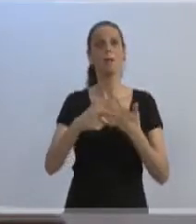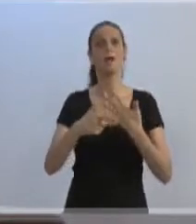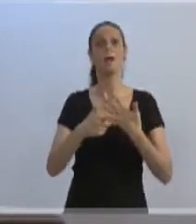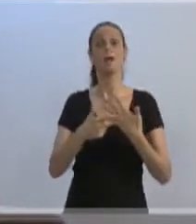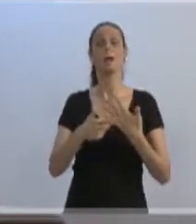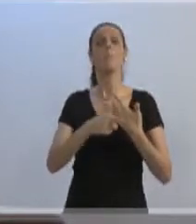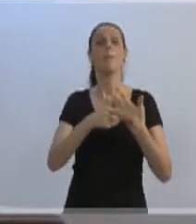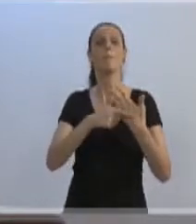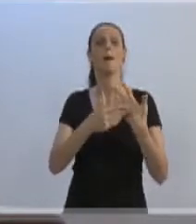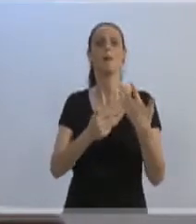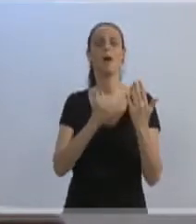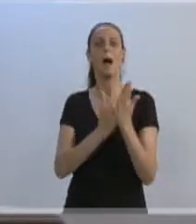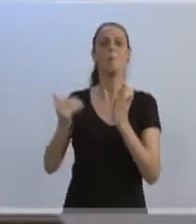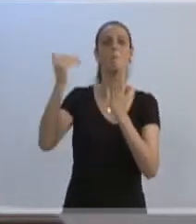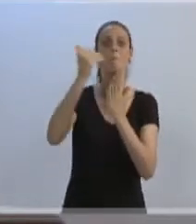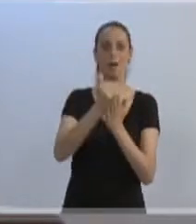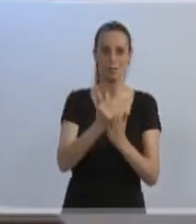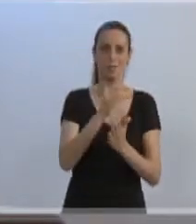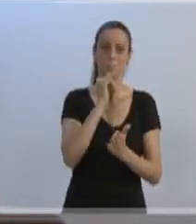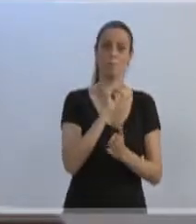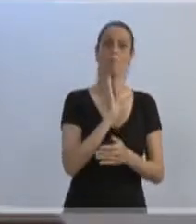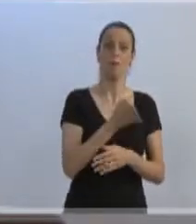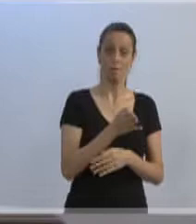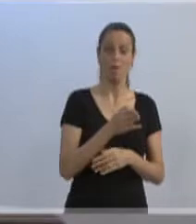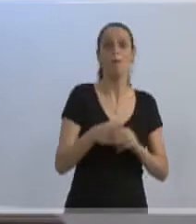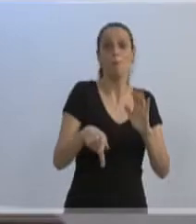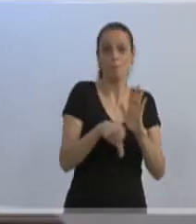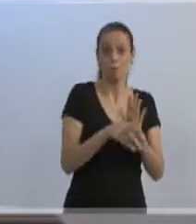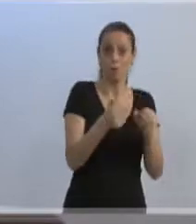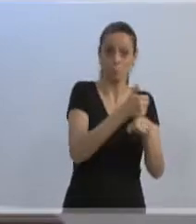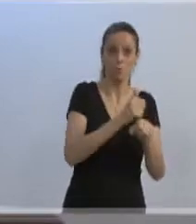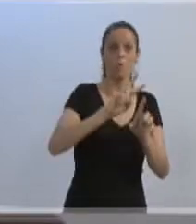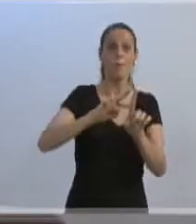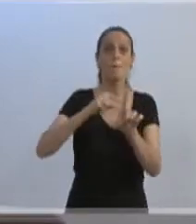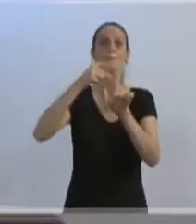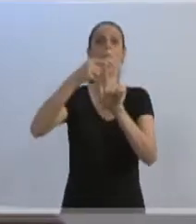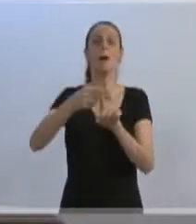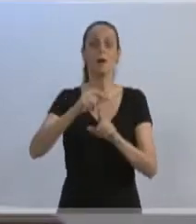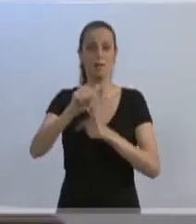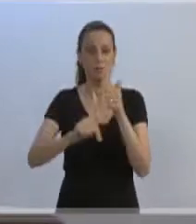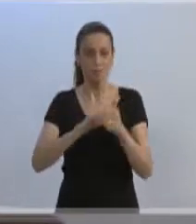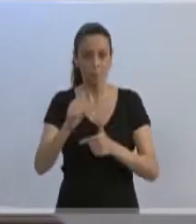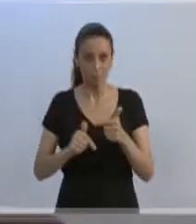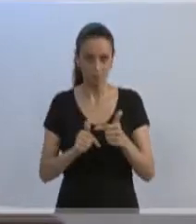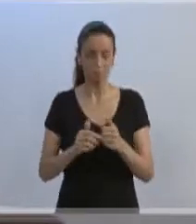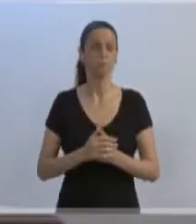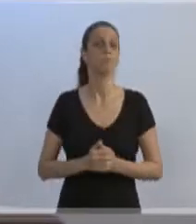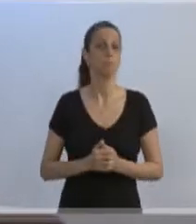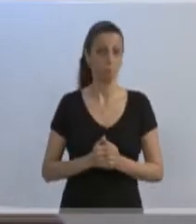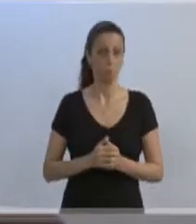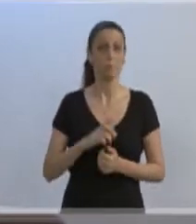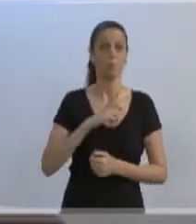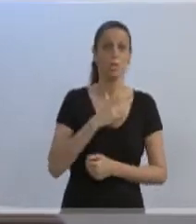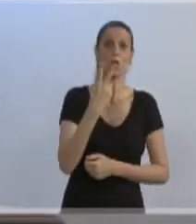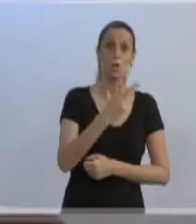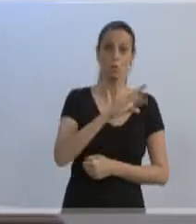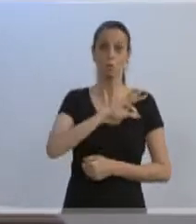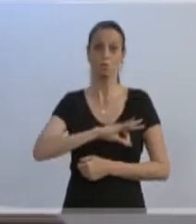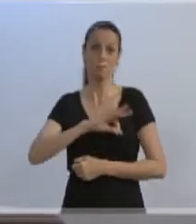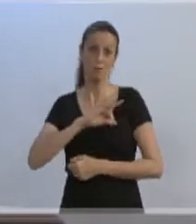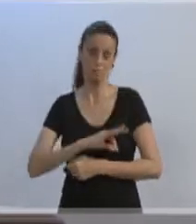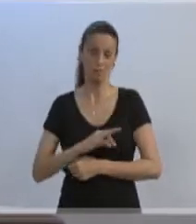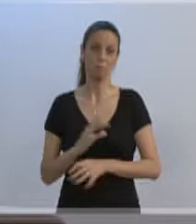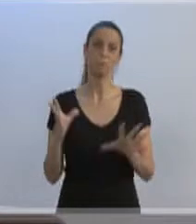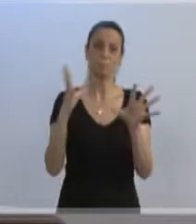daquele pelo qual ele foi contratado então se gera um novo trabalho e se gera um novo pagamento e esse